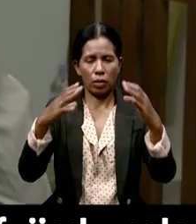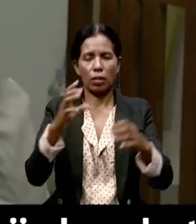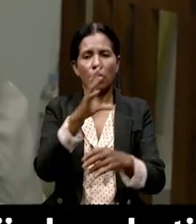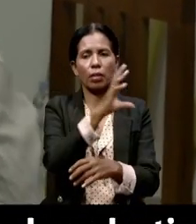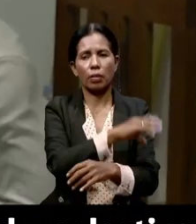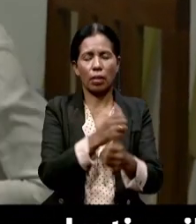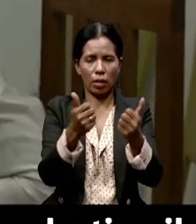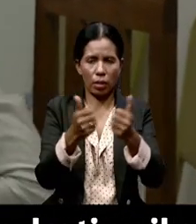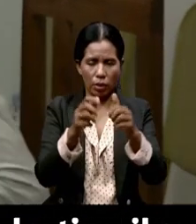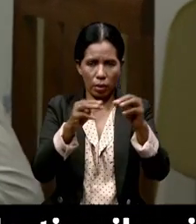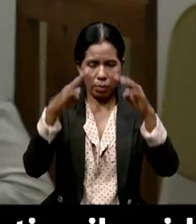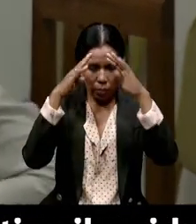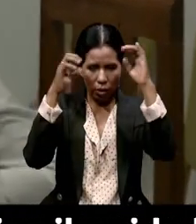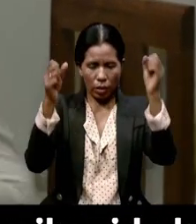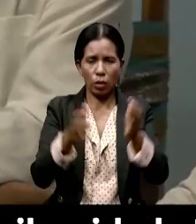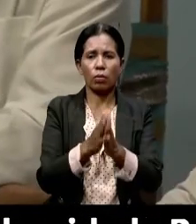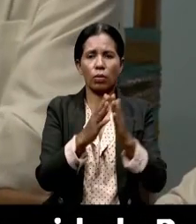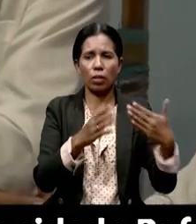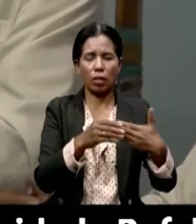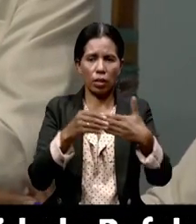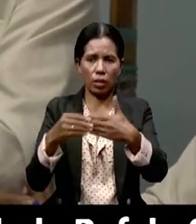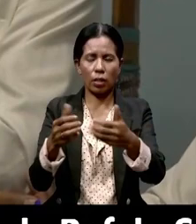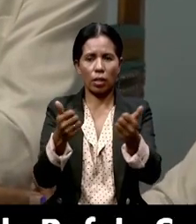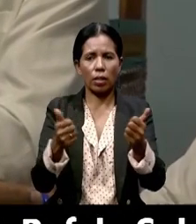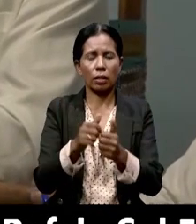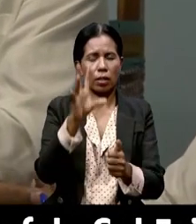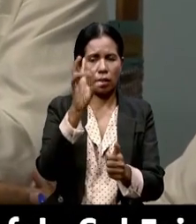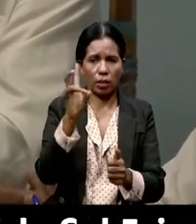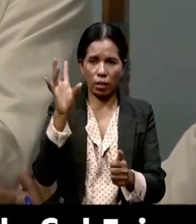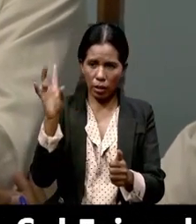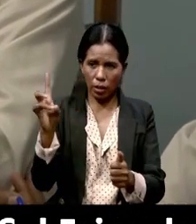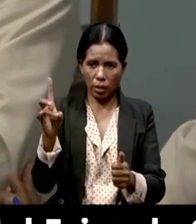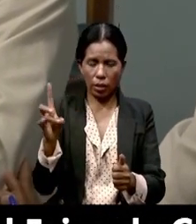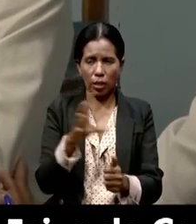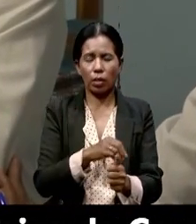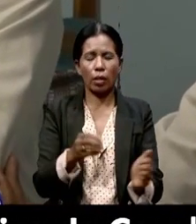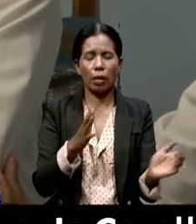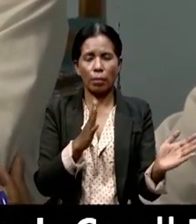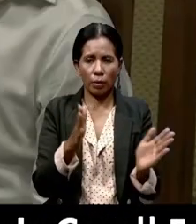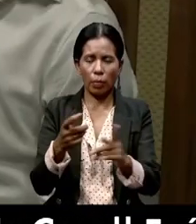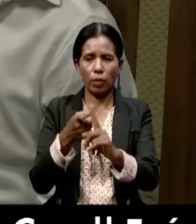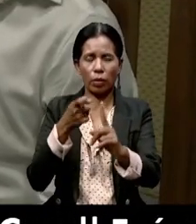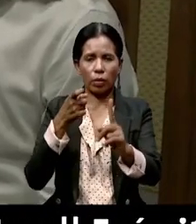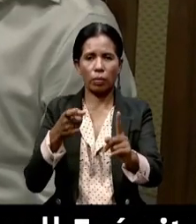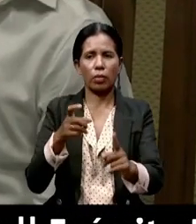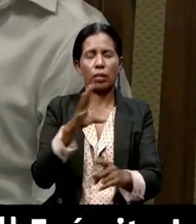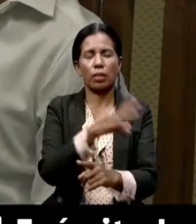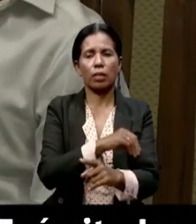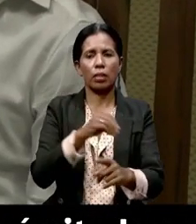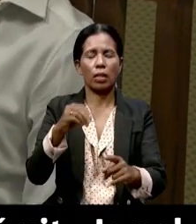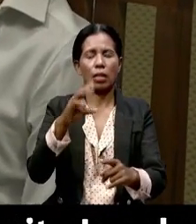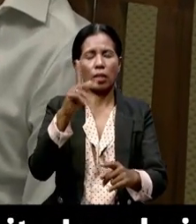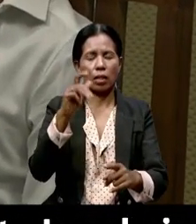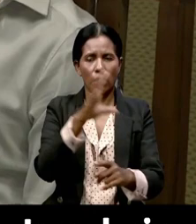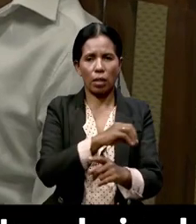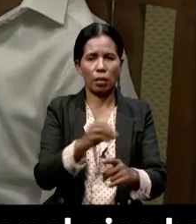marciais. Tamane Presidente Kram huso líder arte ritual seti-seti atau kumpri kriteriu nebe se prepara husi komisaun Kram nune ia tempu badak